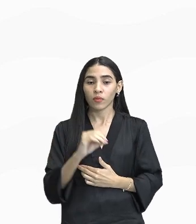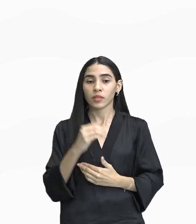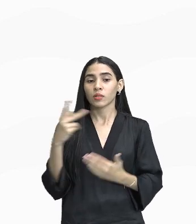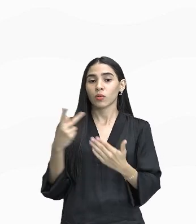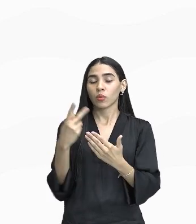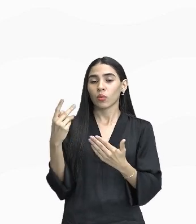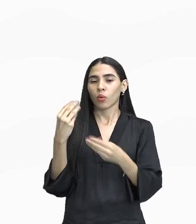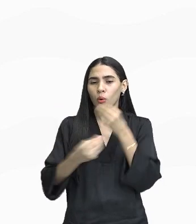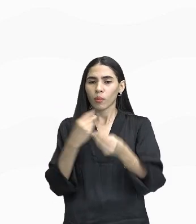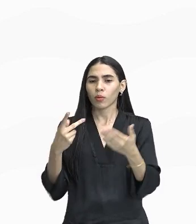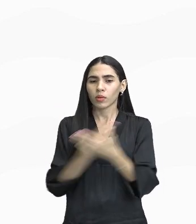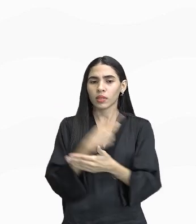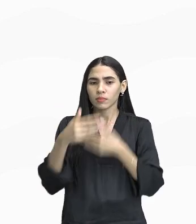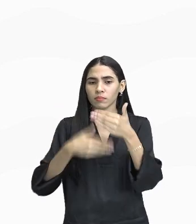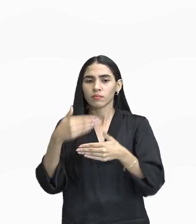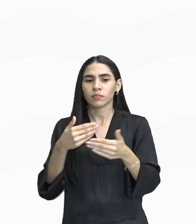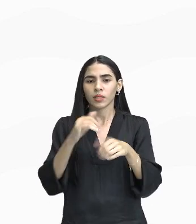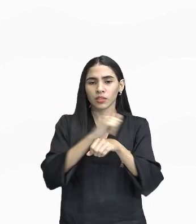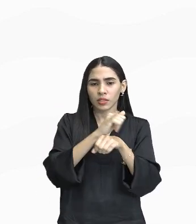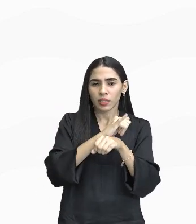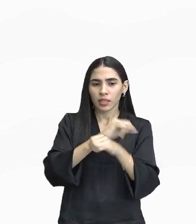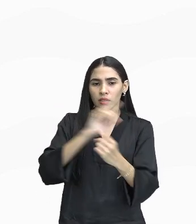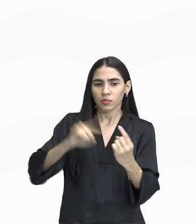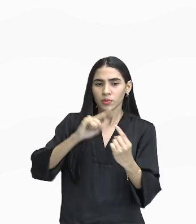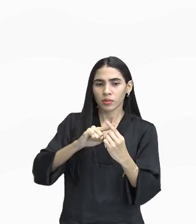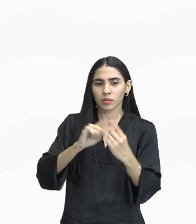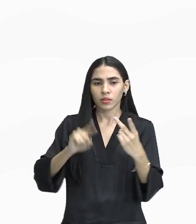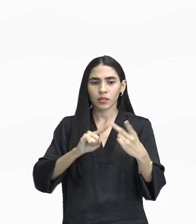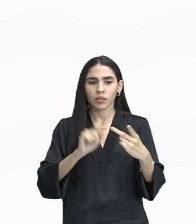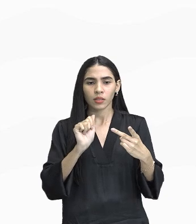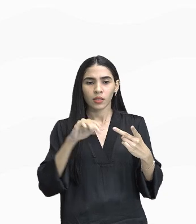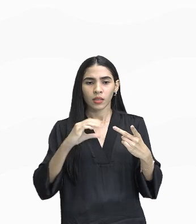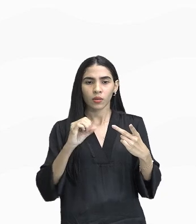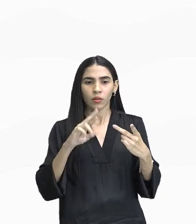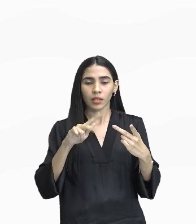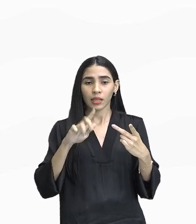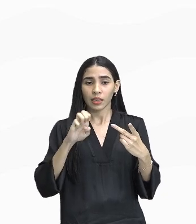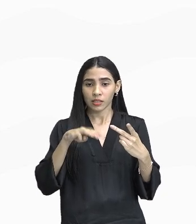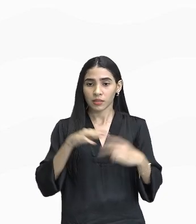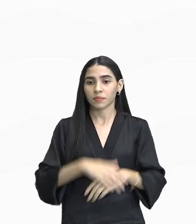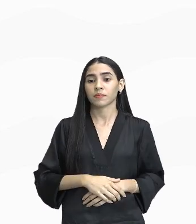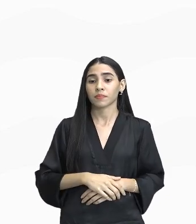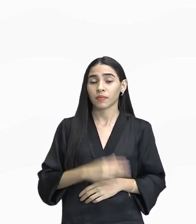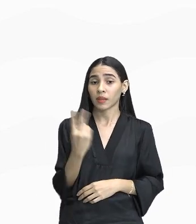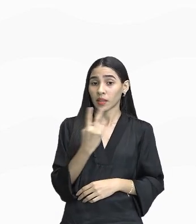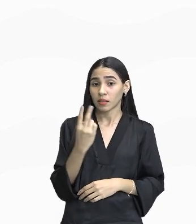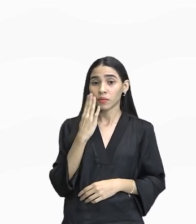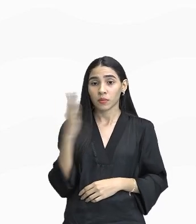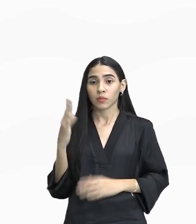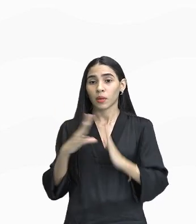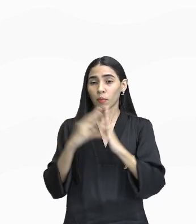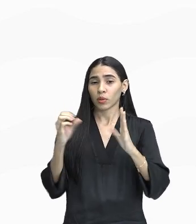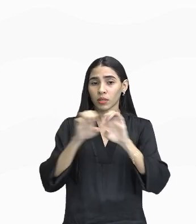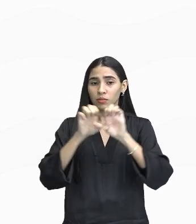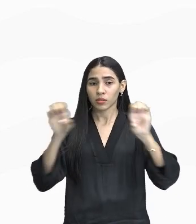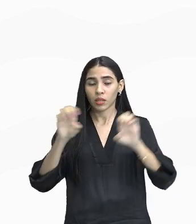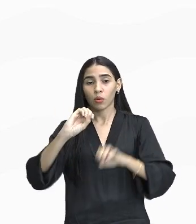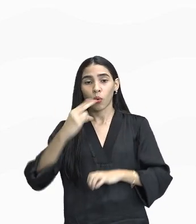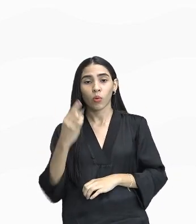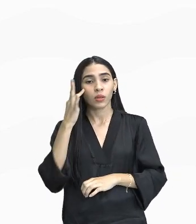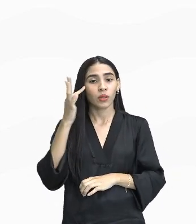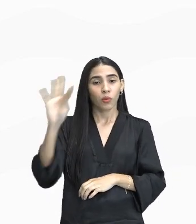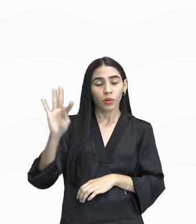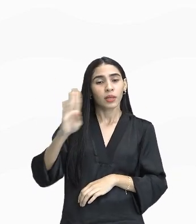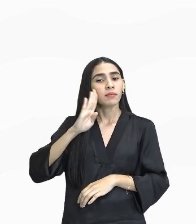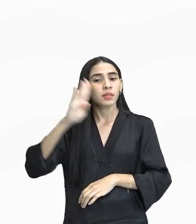ocorrem processualmente os mecanismos de objetivação e ancoragem. A segunda abordagem é o modelo estrutural ou teoria